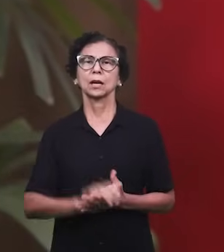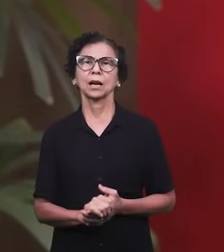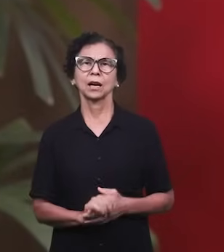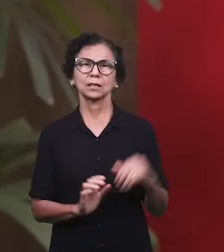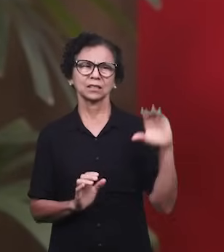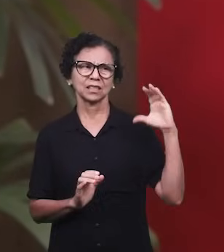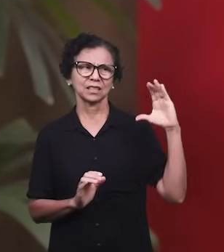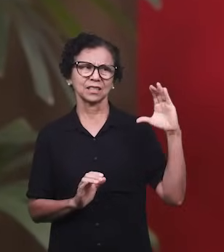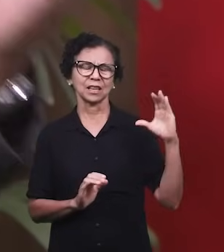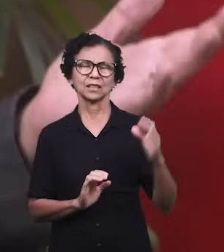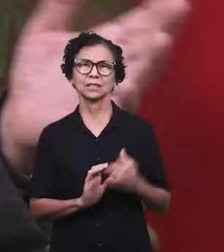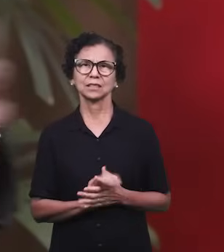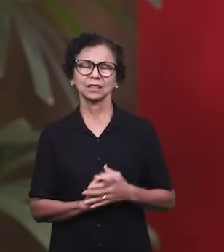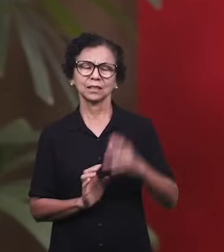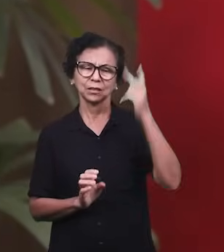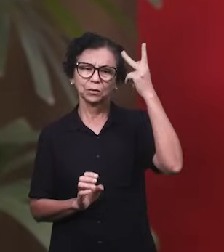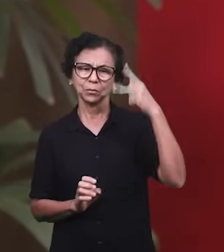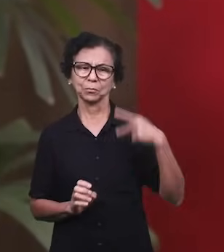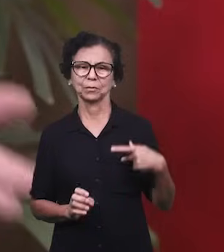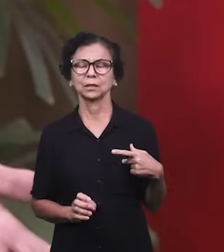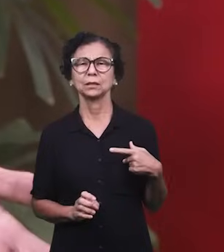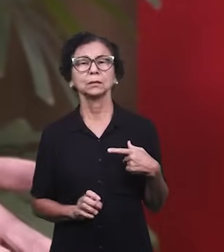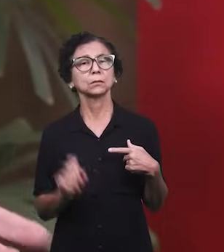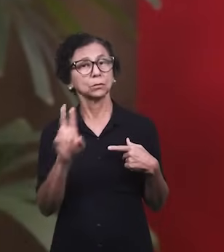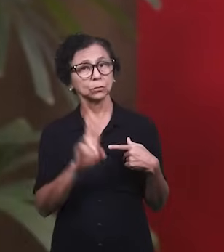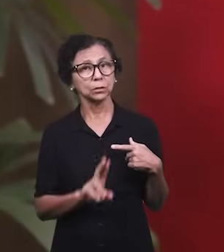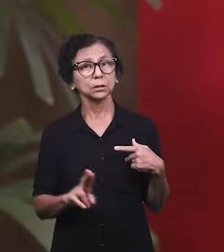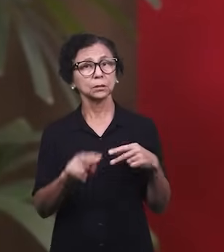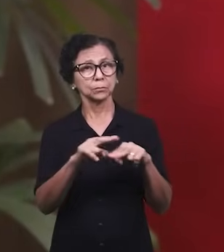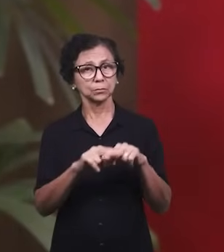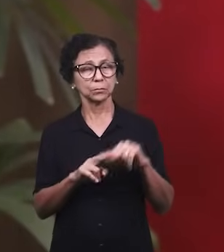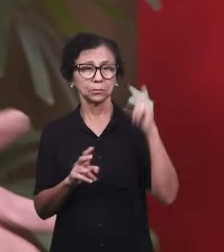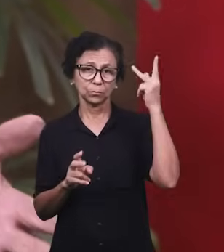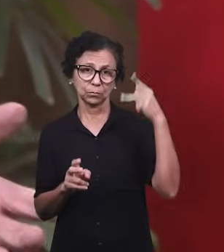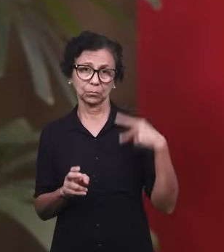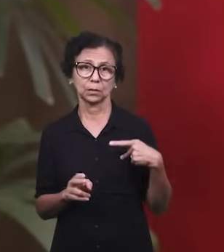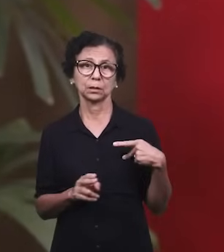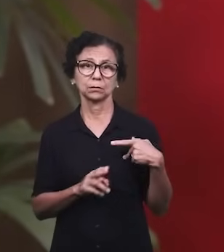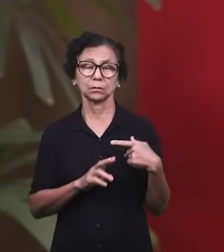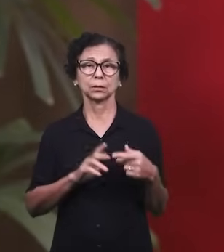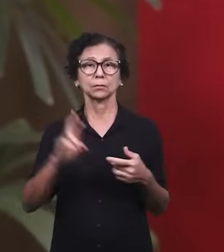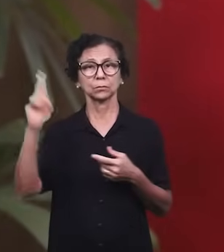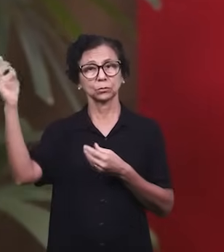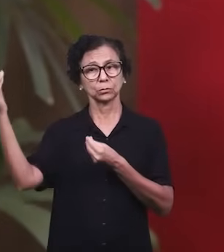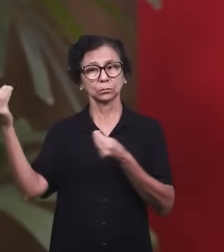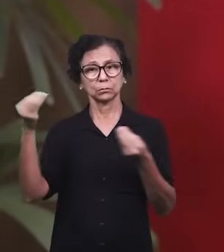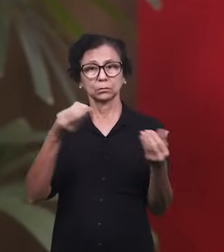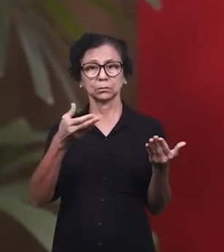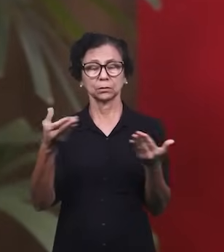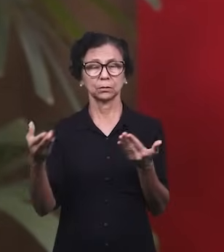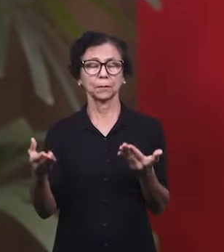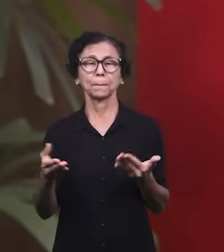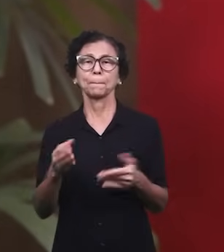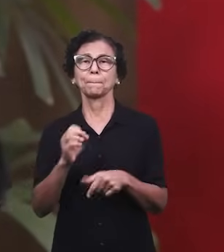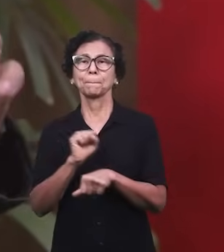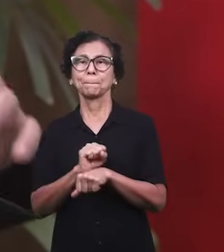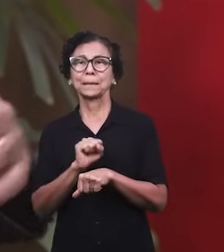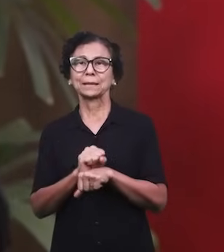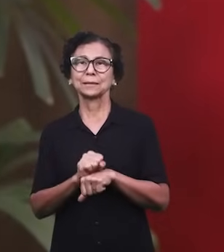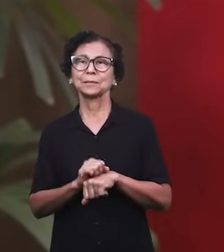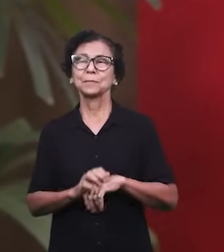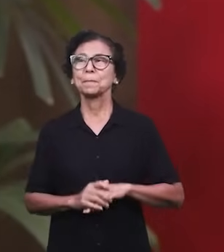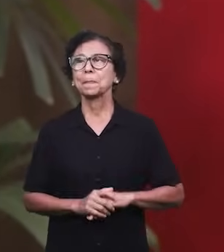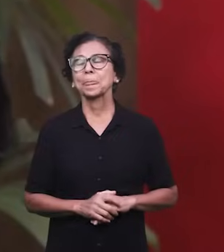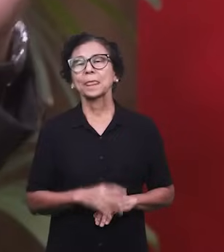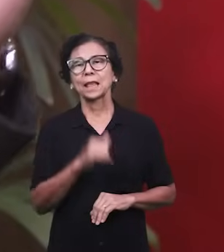ciência, nós não esperamos no recurso humano, até usamos o recurso humano, porque Deus deixou para nós usarmos, mas a nossa esperança, quando vamos,